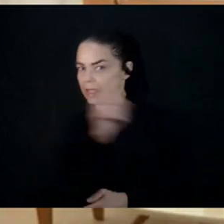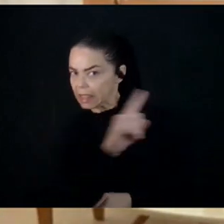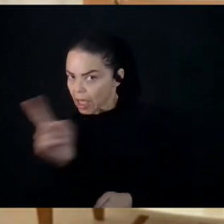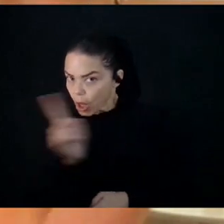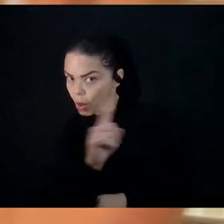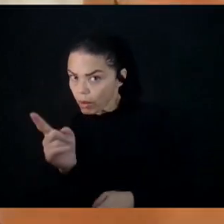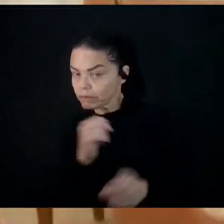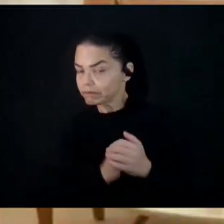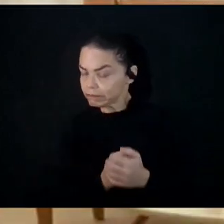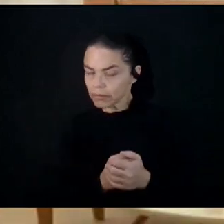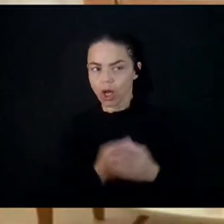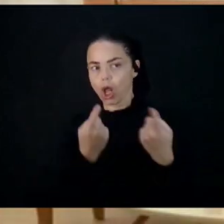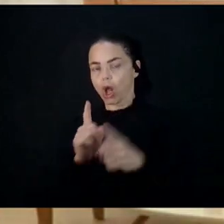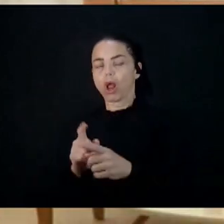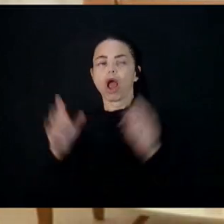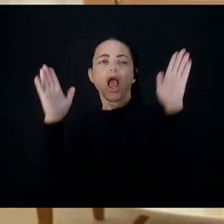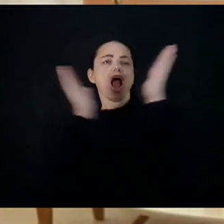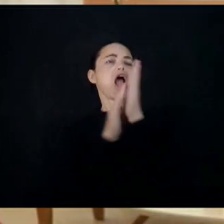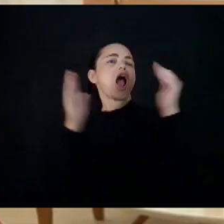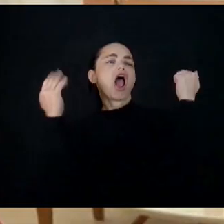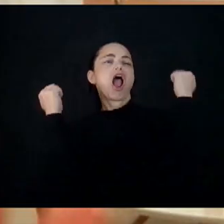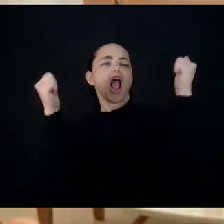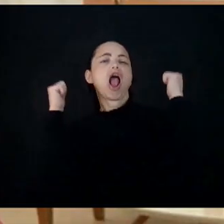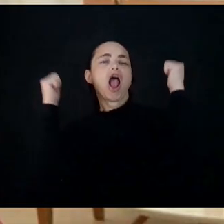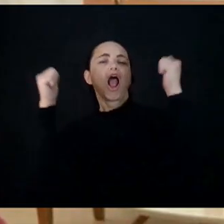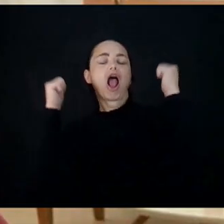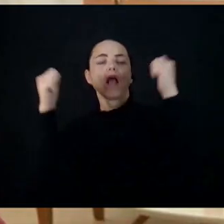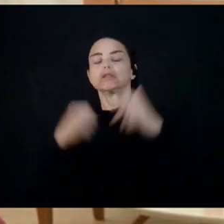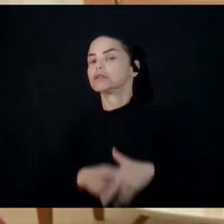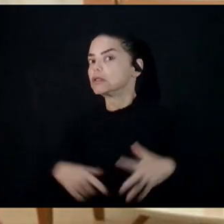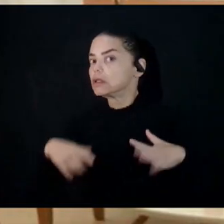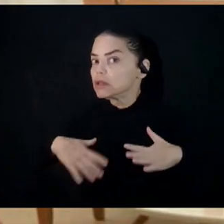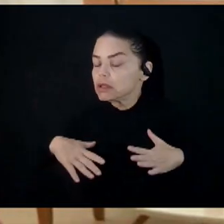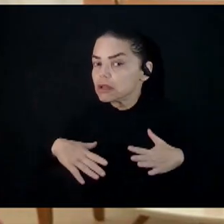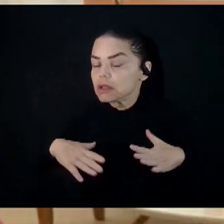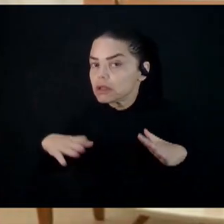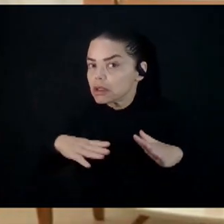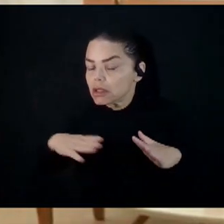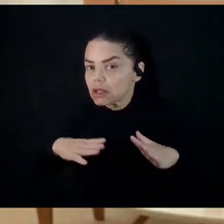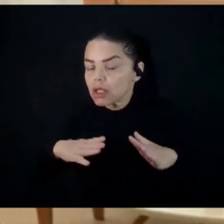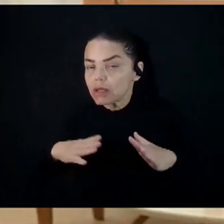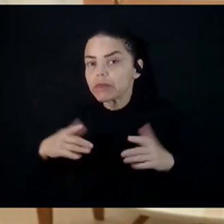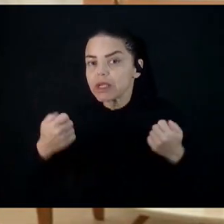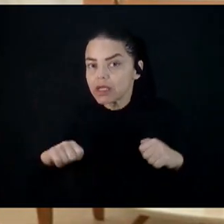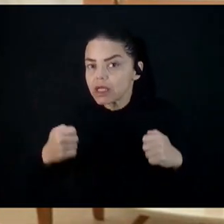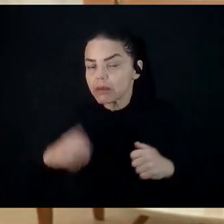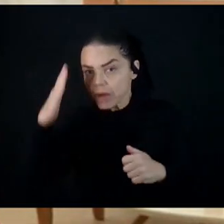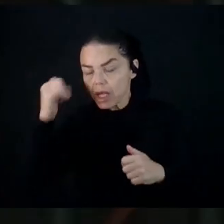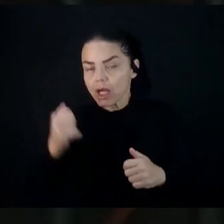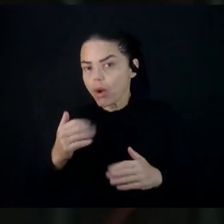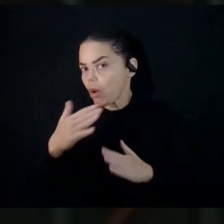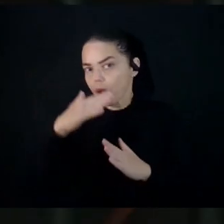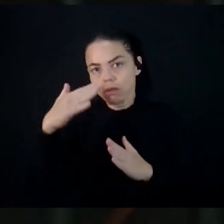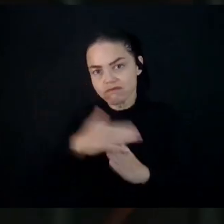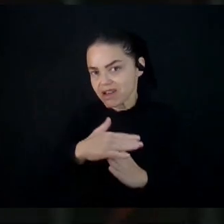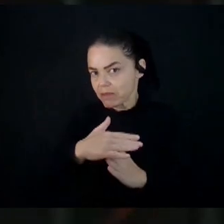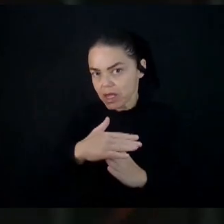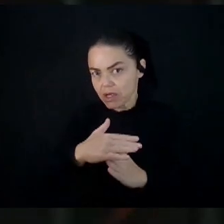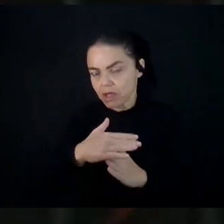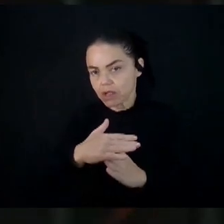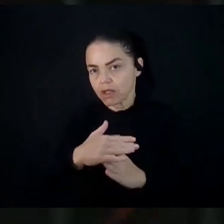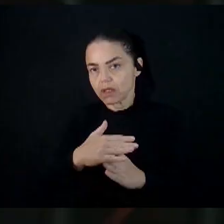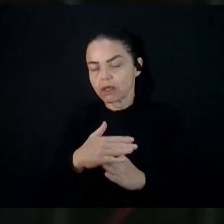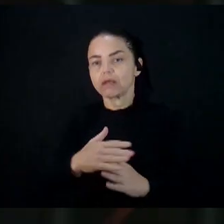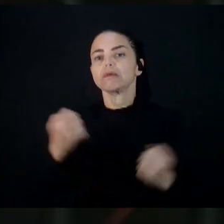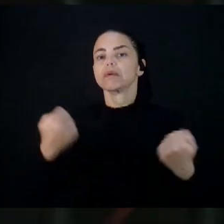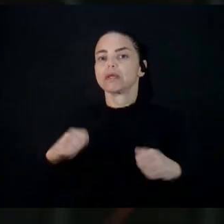Nada contra o comemorar, mas a gente tem que saber qual é o limite. Perfeito, perfeito. A gente precisa